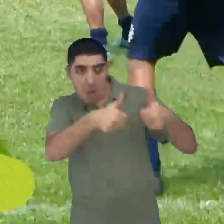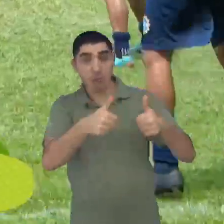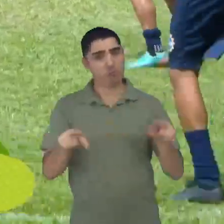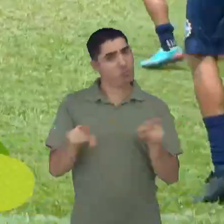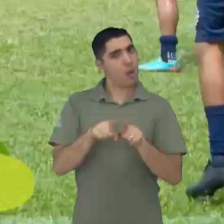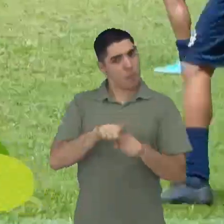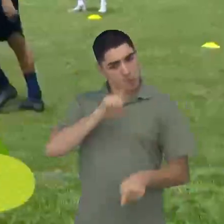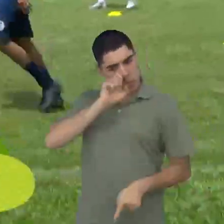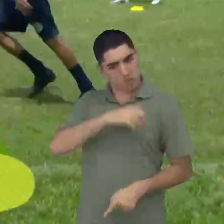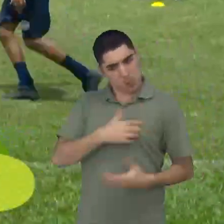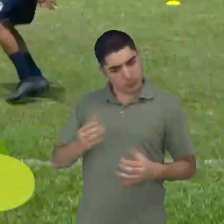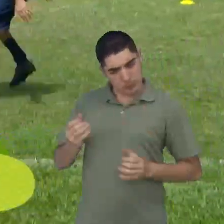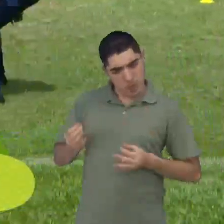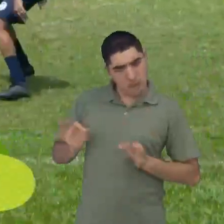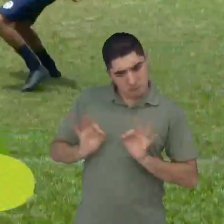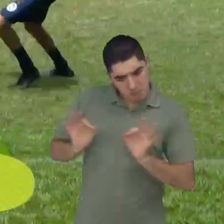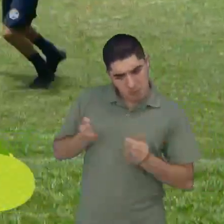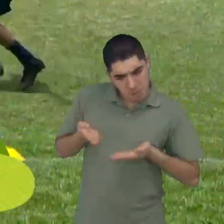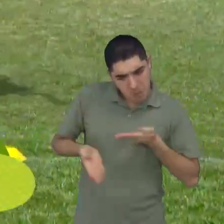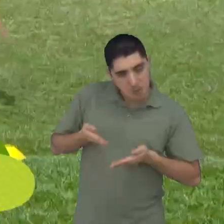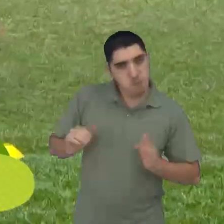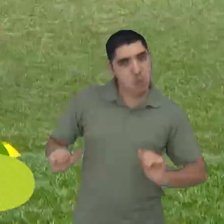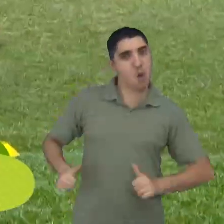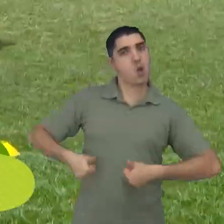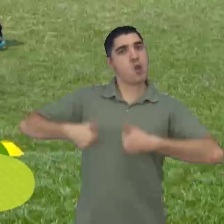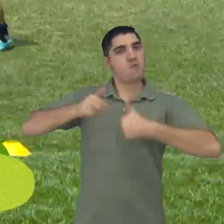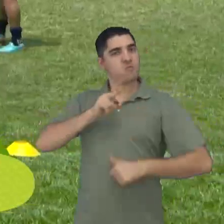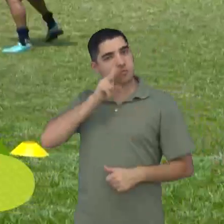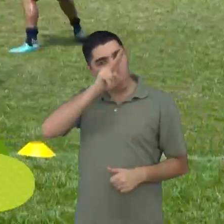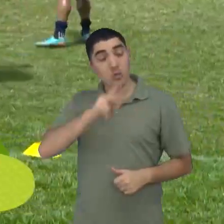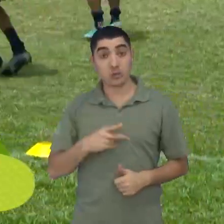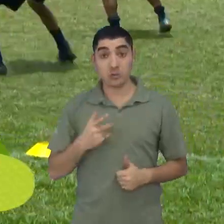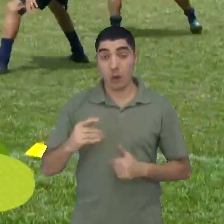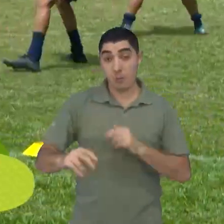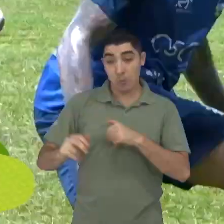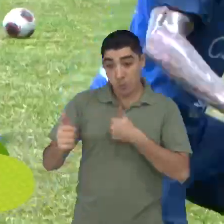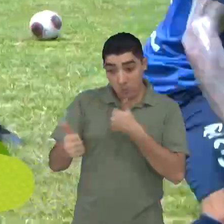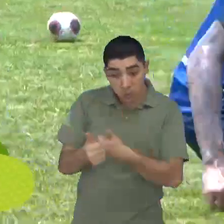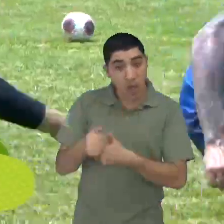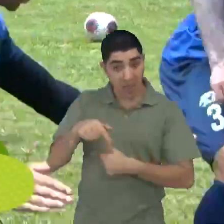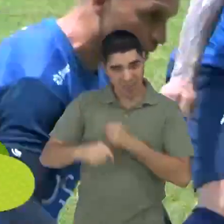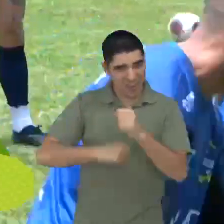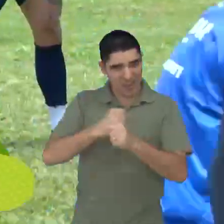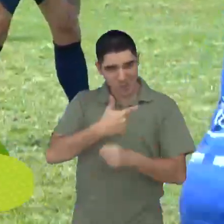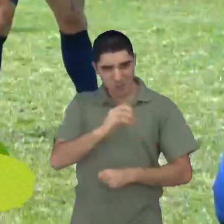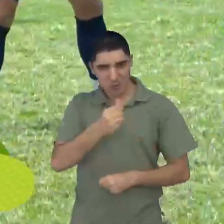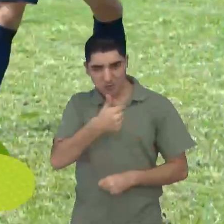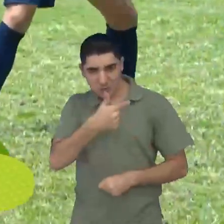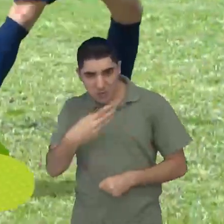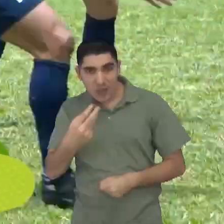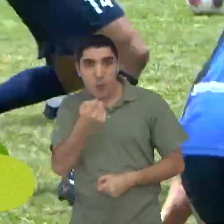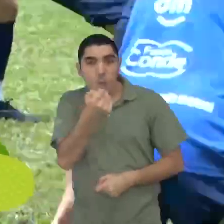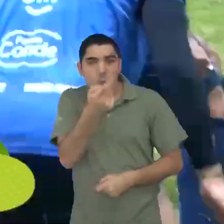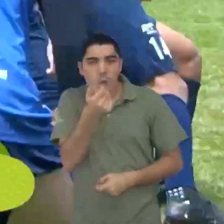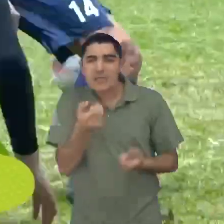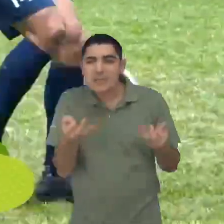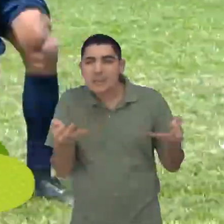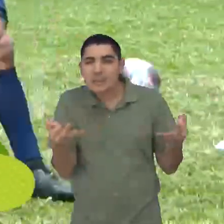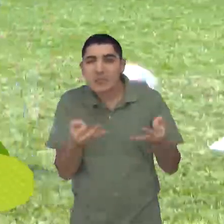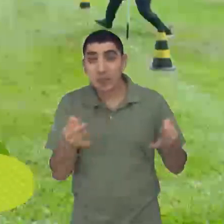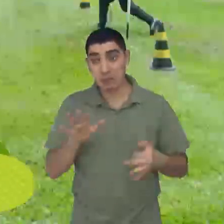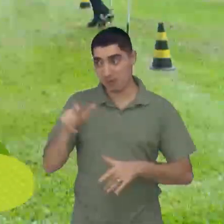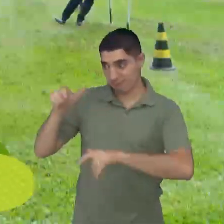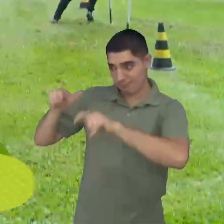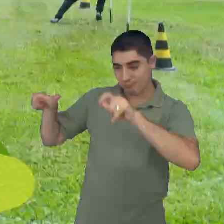essa evolução. E com a temporada de 2023 quase perfeita, os atletas estão cientes de que o São